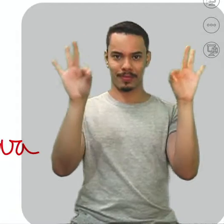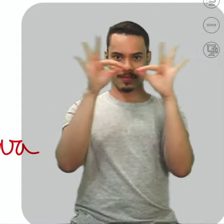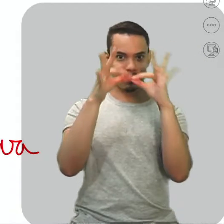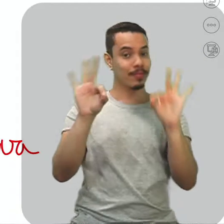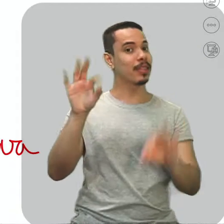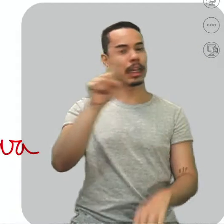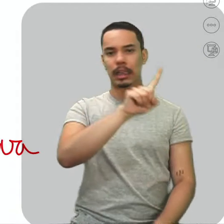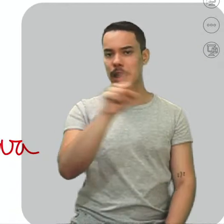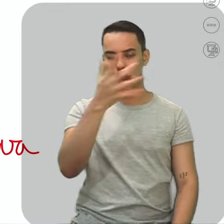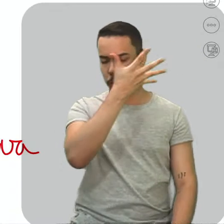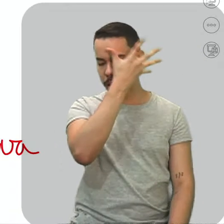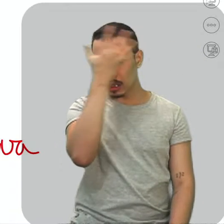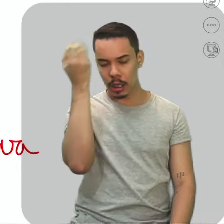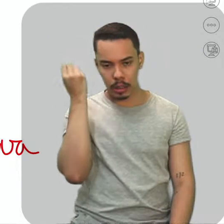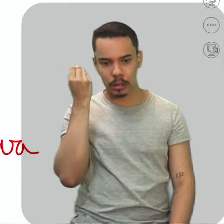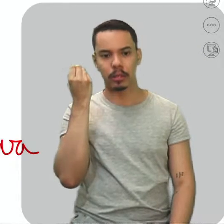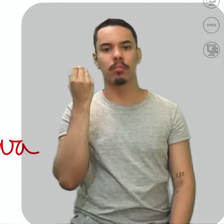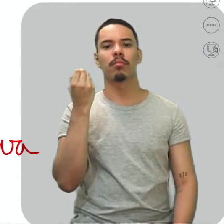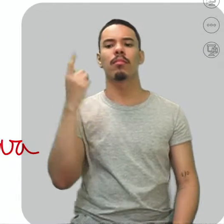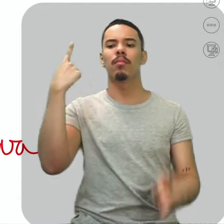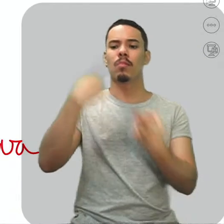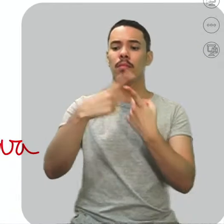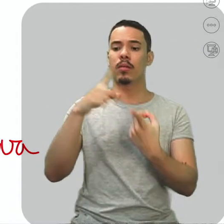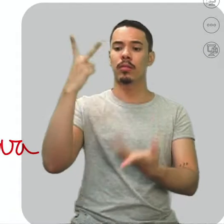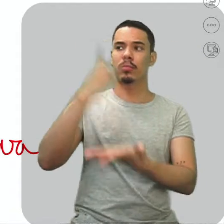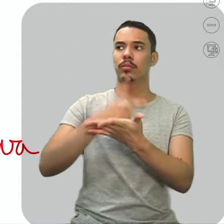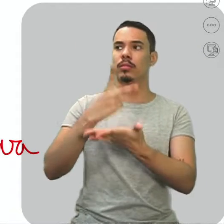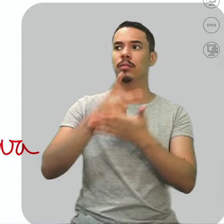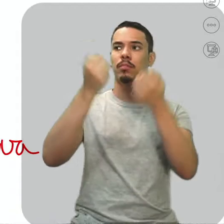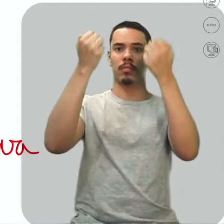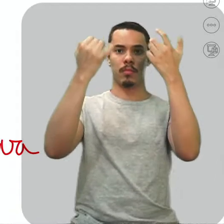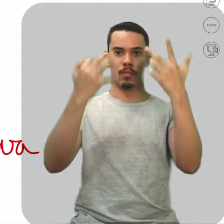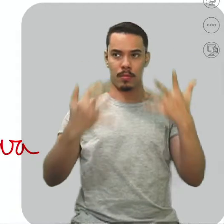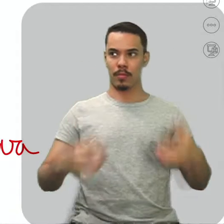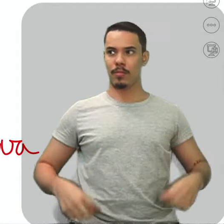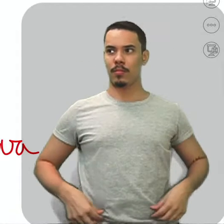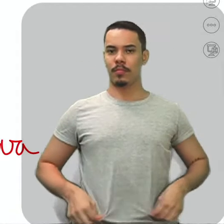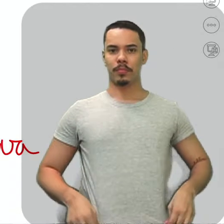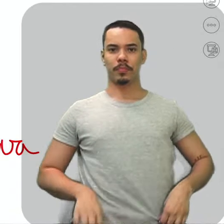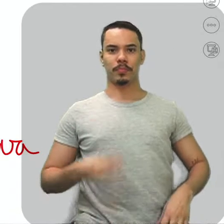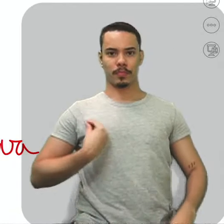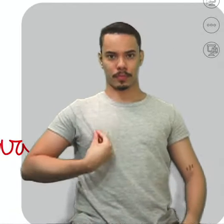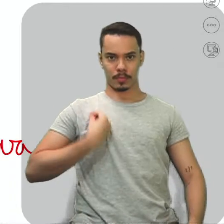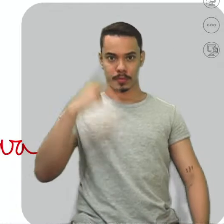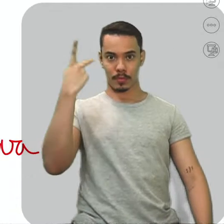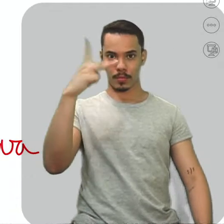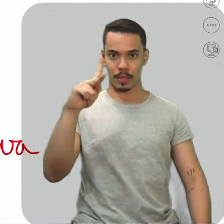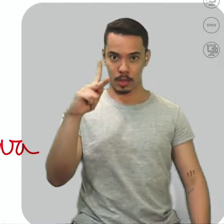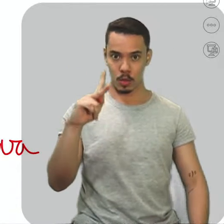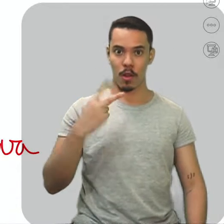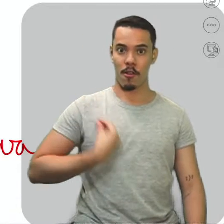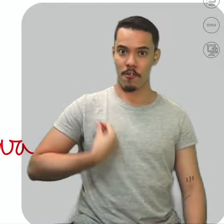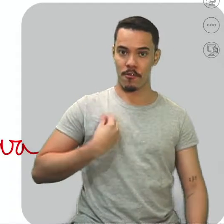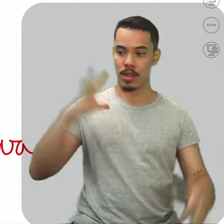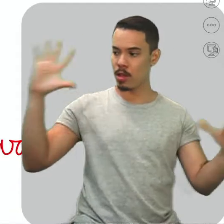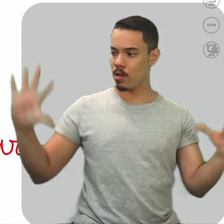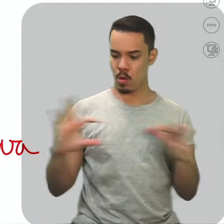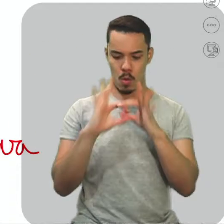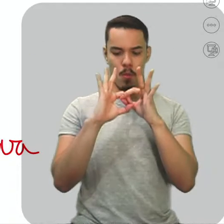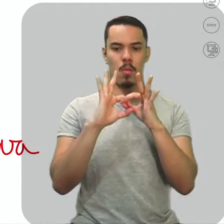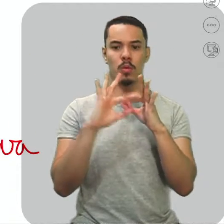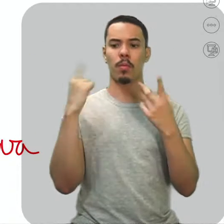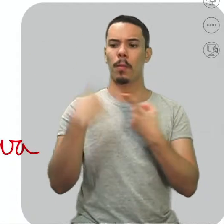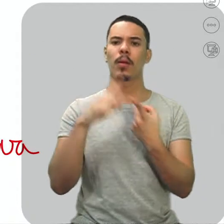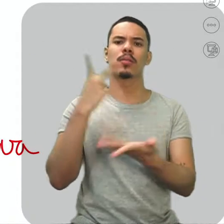Não esqueça disso tá bom Por que que eu falo aqui Viva sua vida deixa dos é um período composto por coordenação